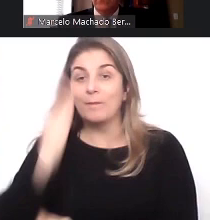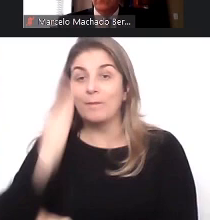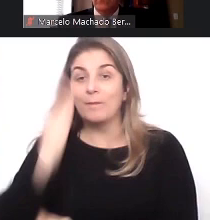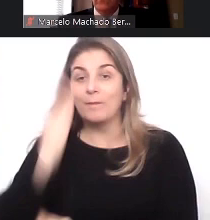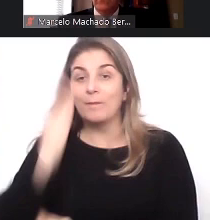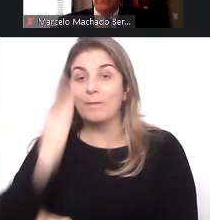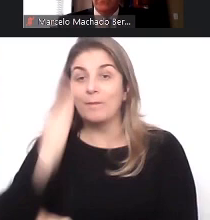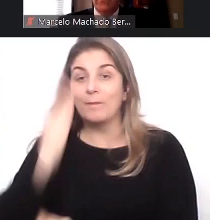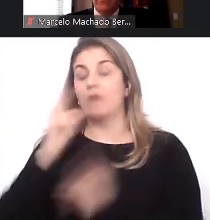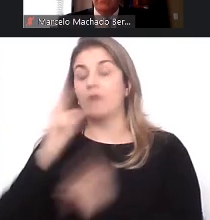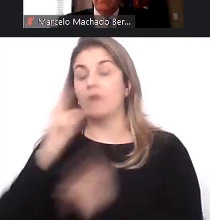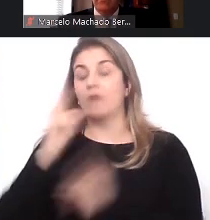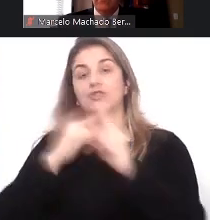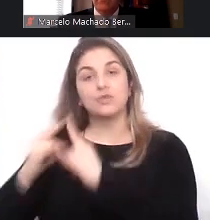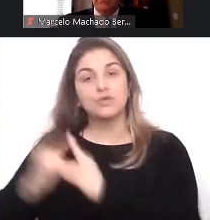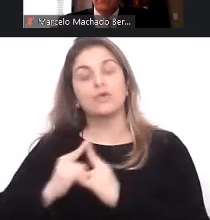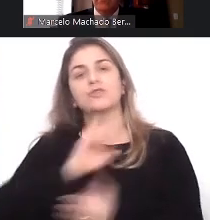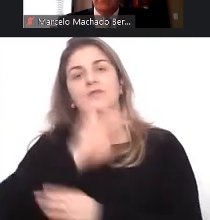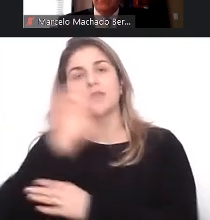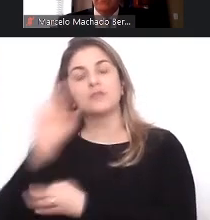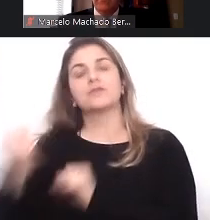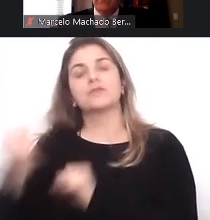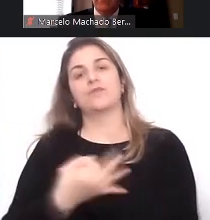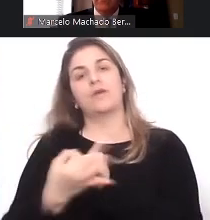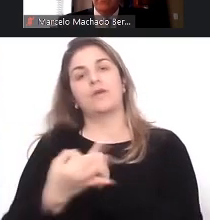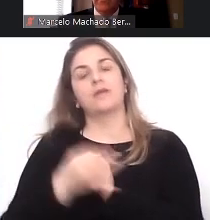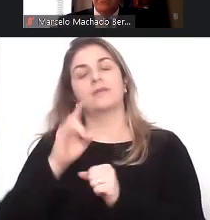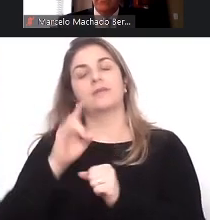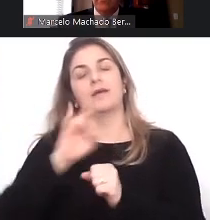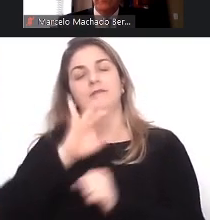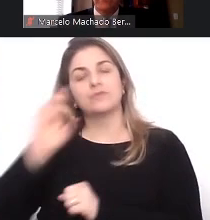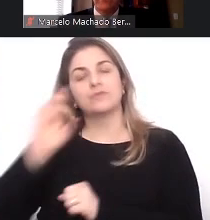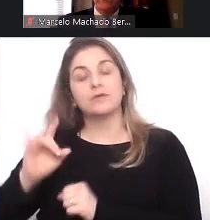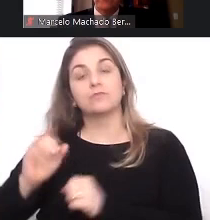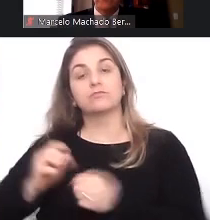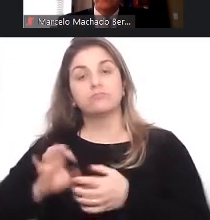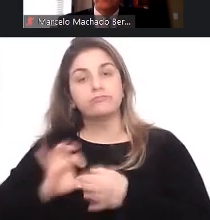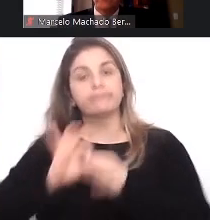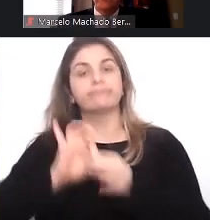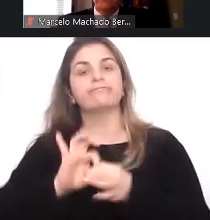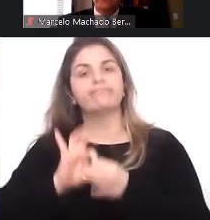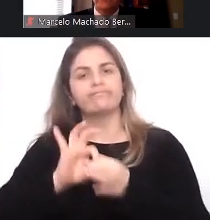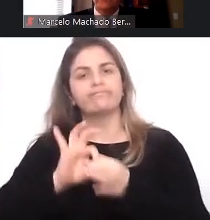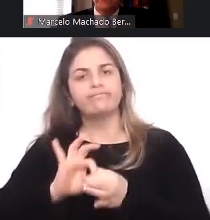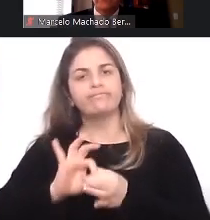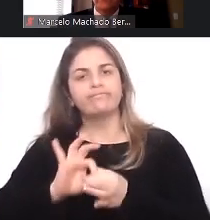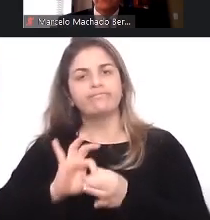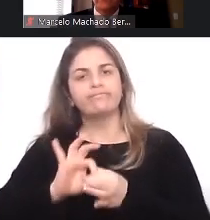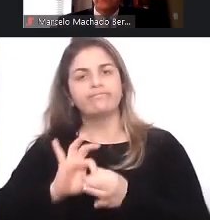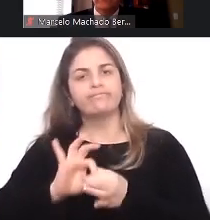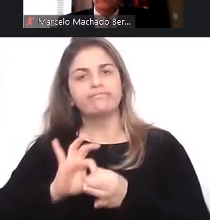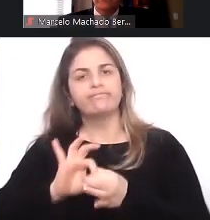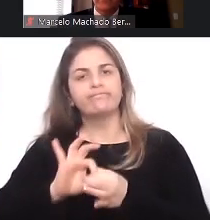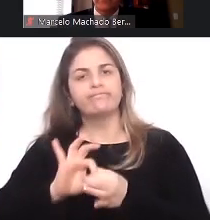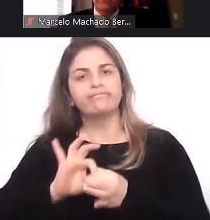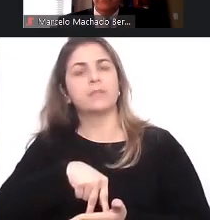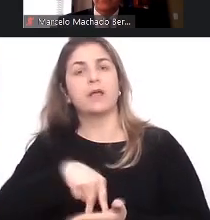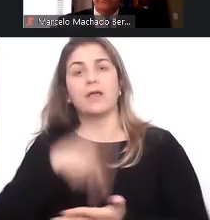na Criers, nos advogados, para que nós juntos façamos uma resistência